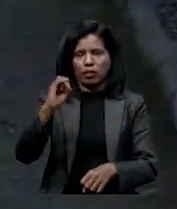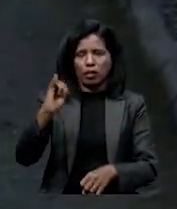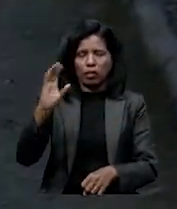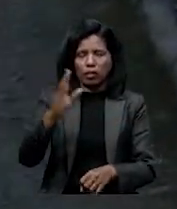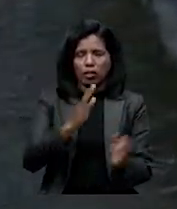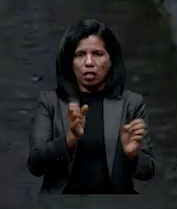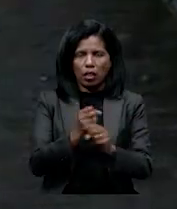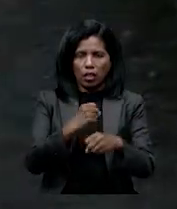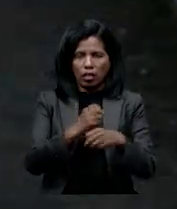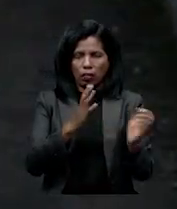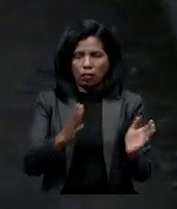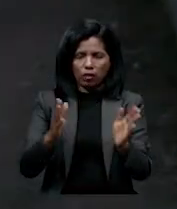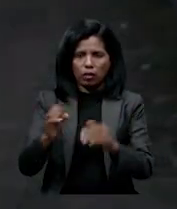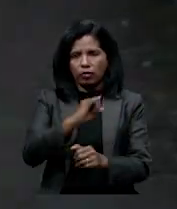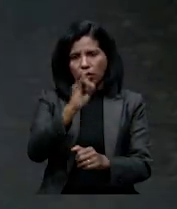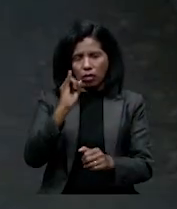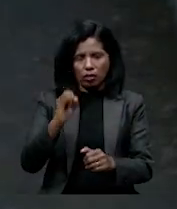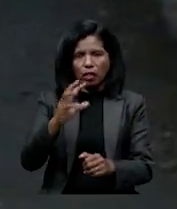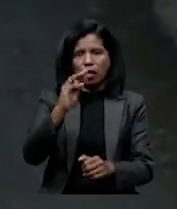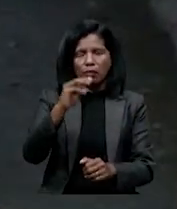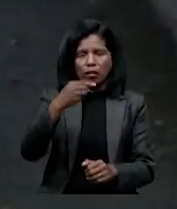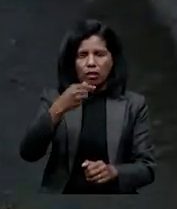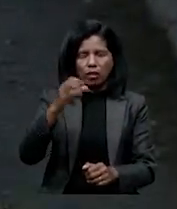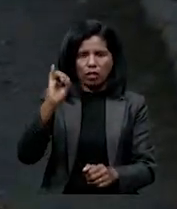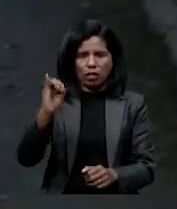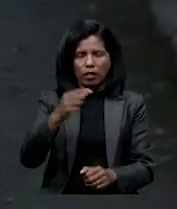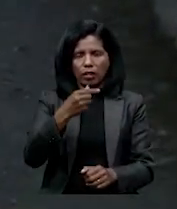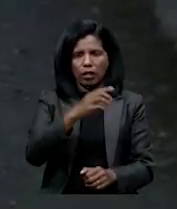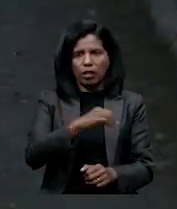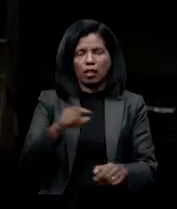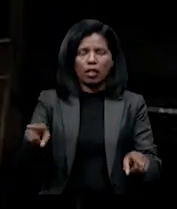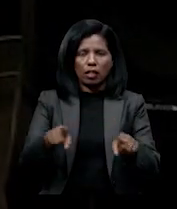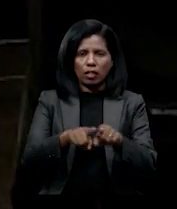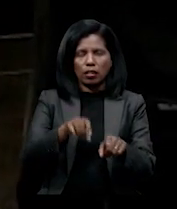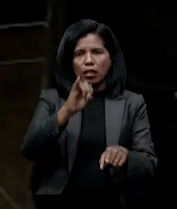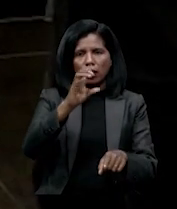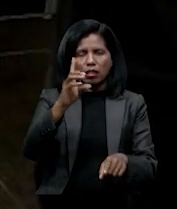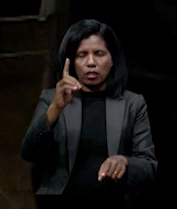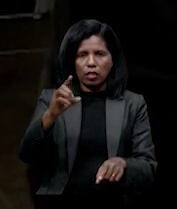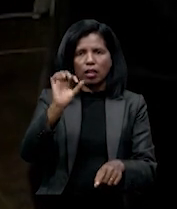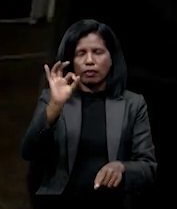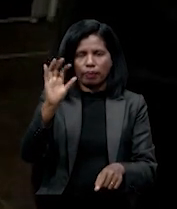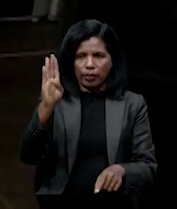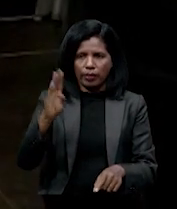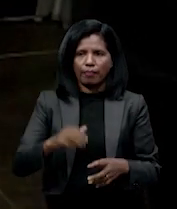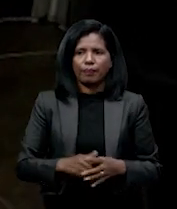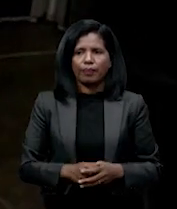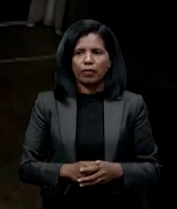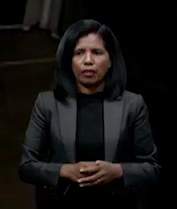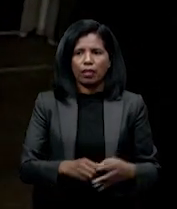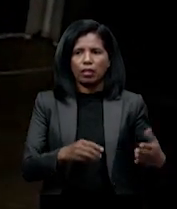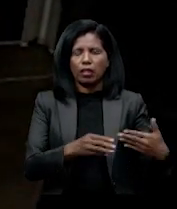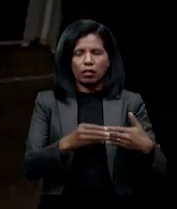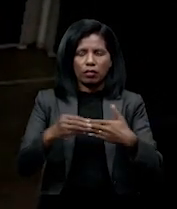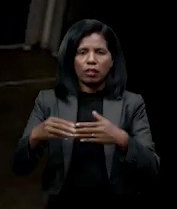processo de investigação ba MGG nebe reconhece no dar nine by de Facebook né. PNSIK liberta